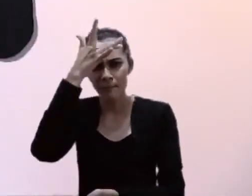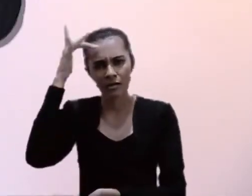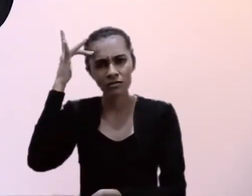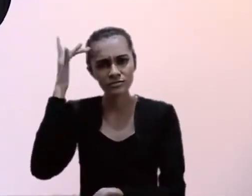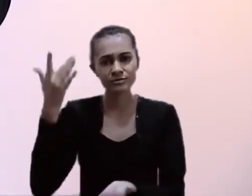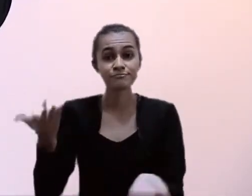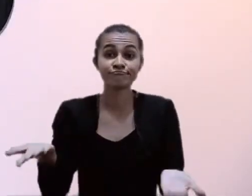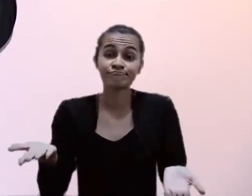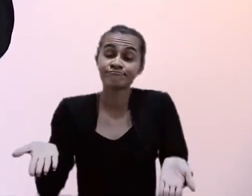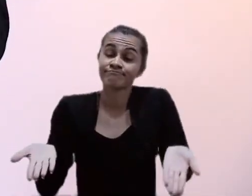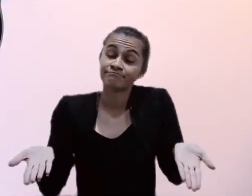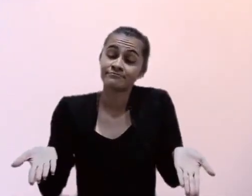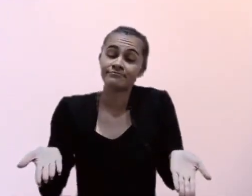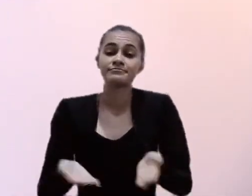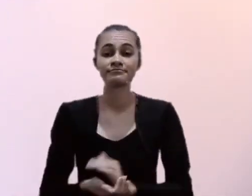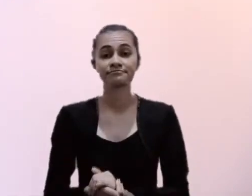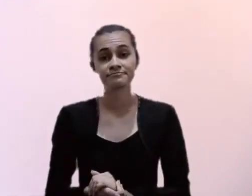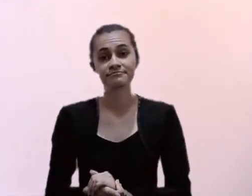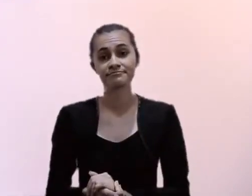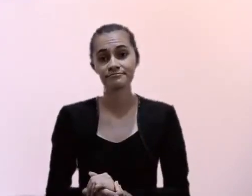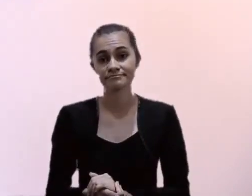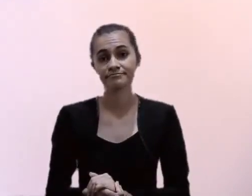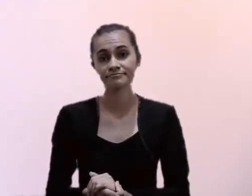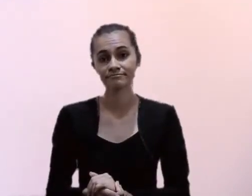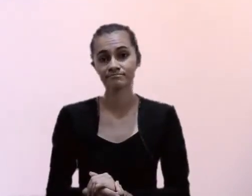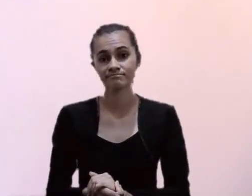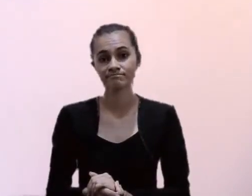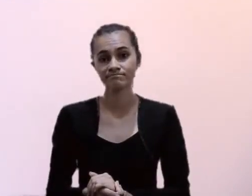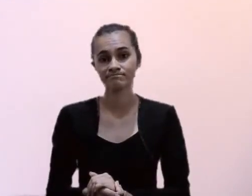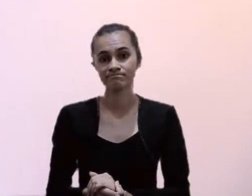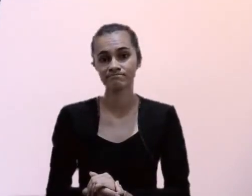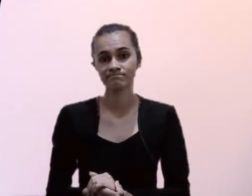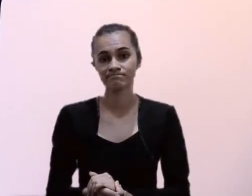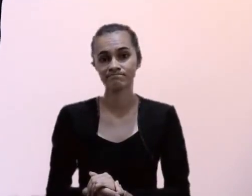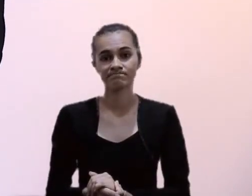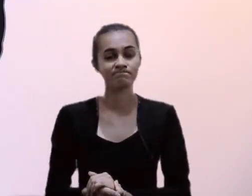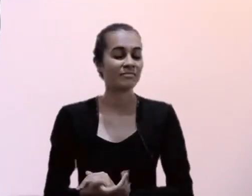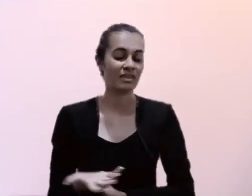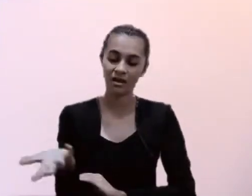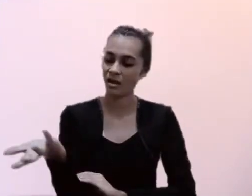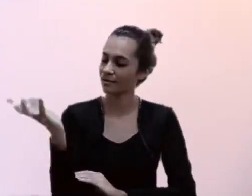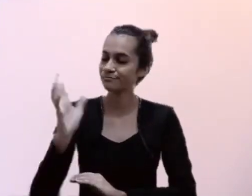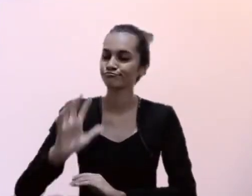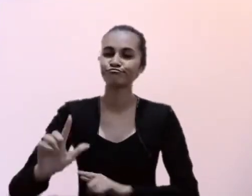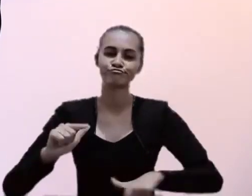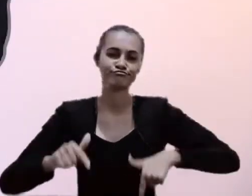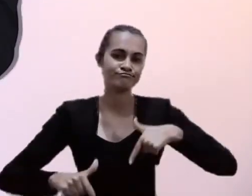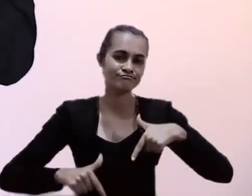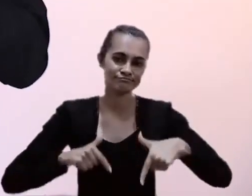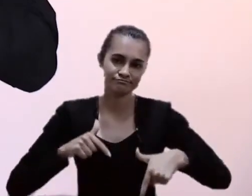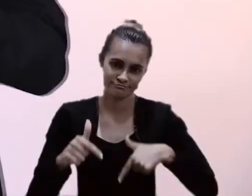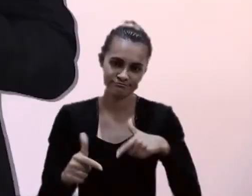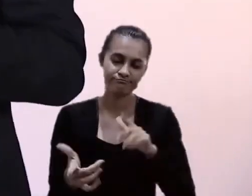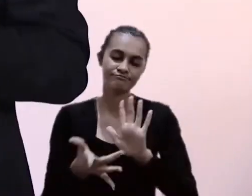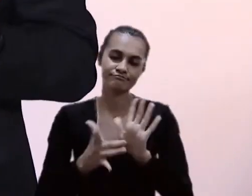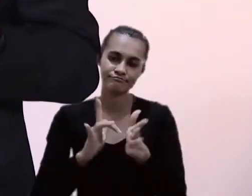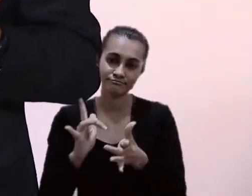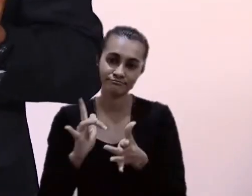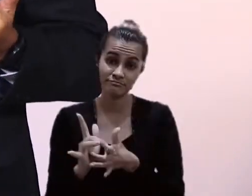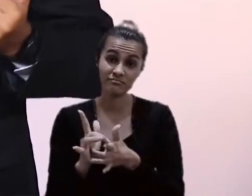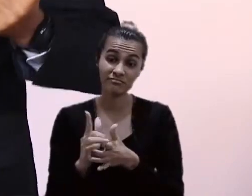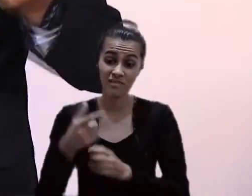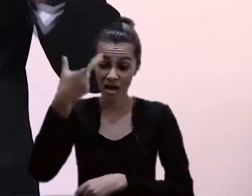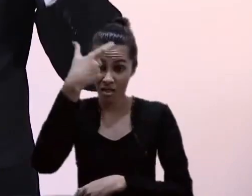então aí não estamos fazendo o que o Senhor espera de nós. E como resultado disso nos enfraquecemos na